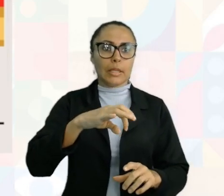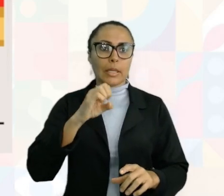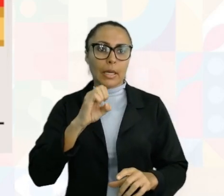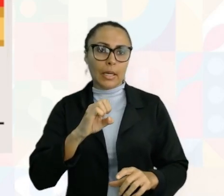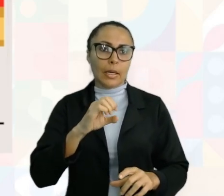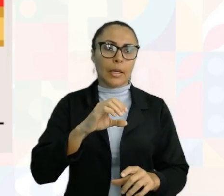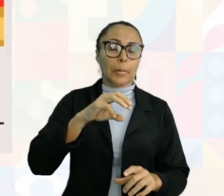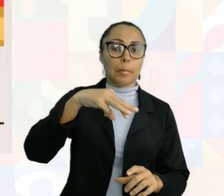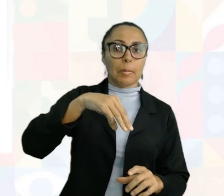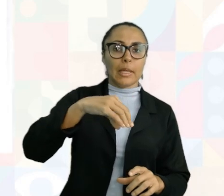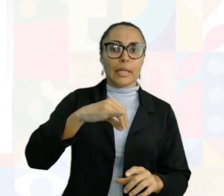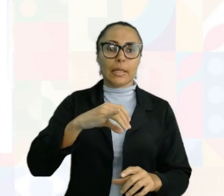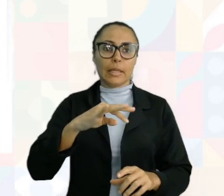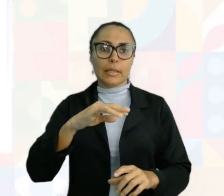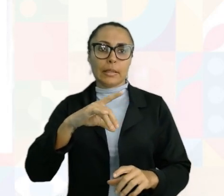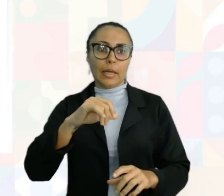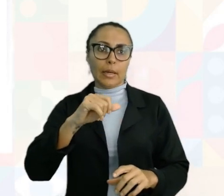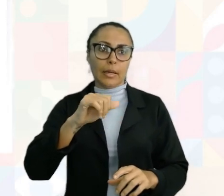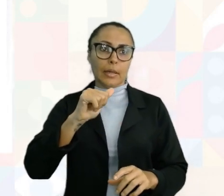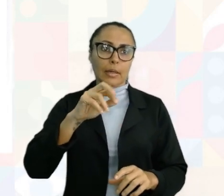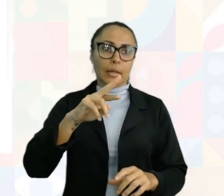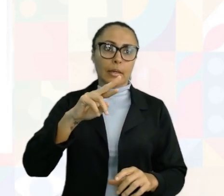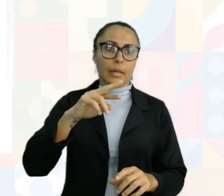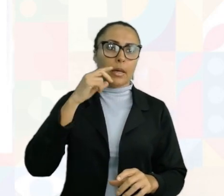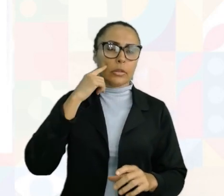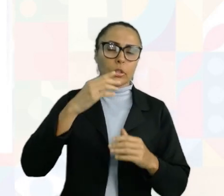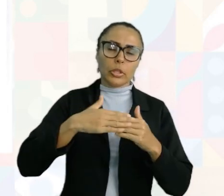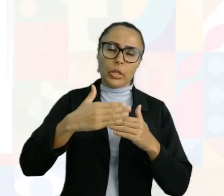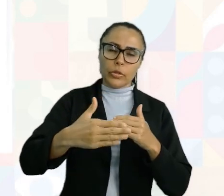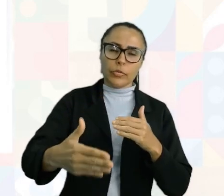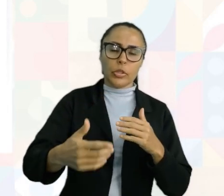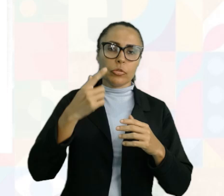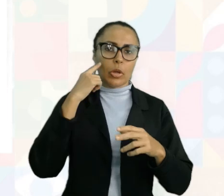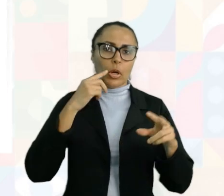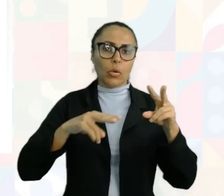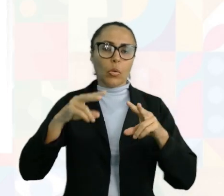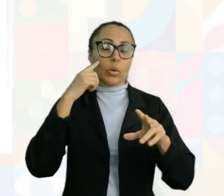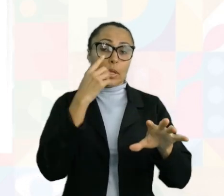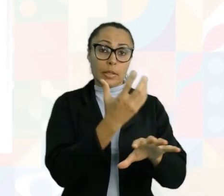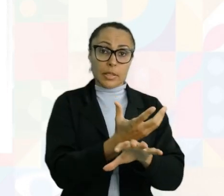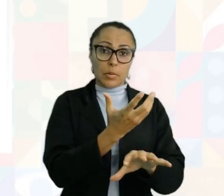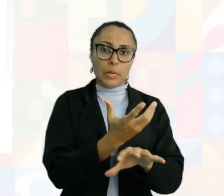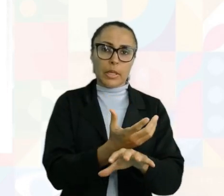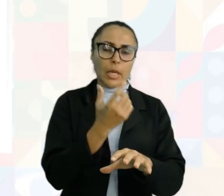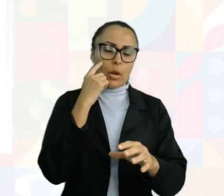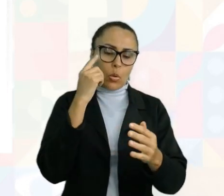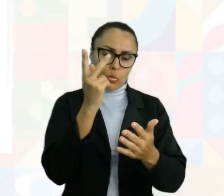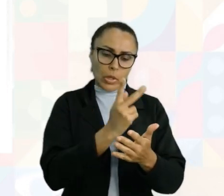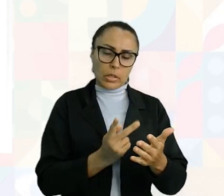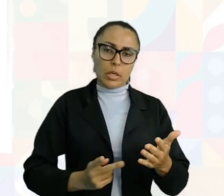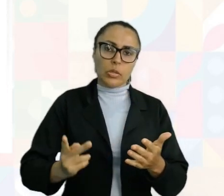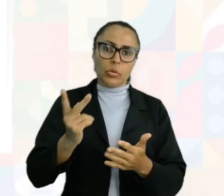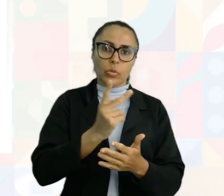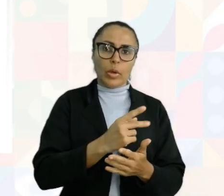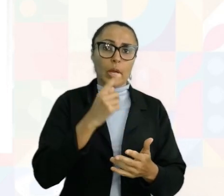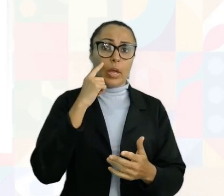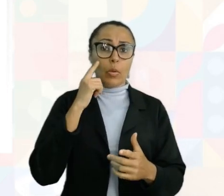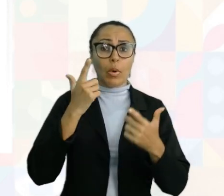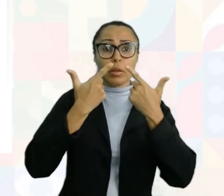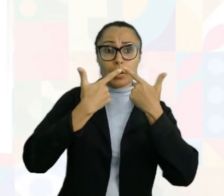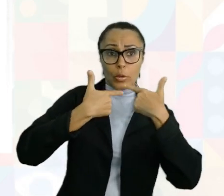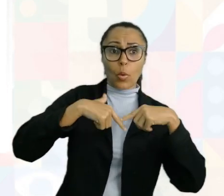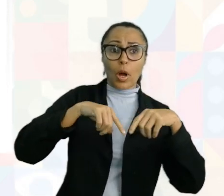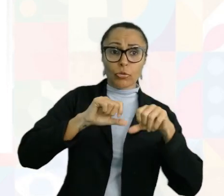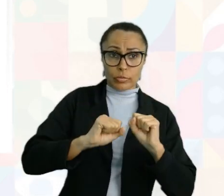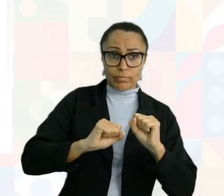militar. Como a gente tem visto ao longo dessa disciplina, né, o desenho é uma forma de linguagem, é